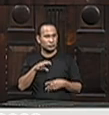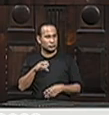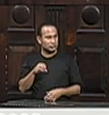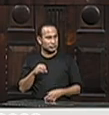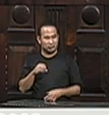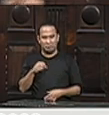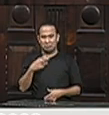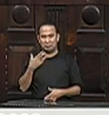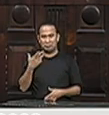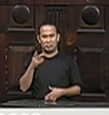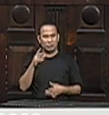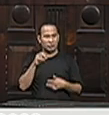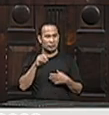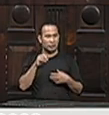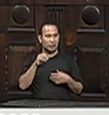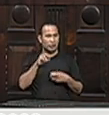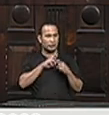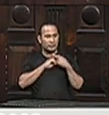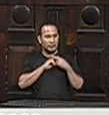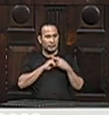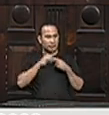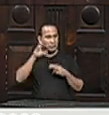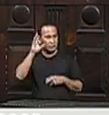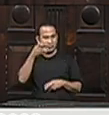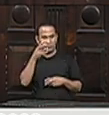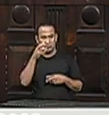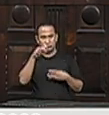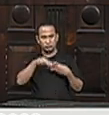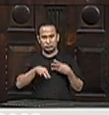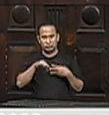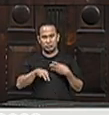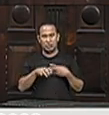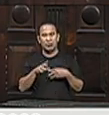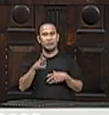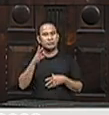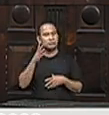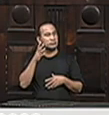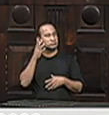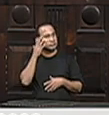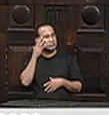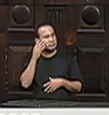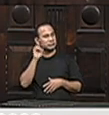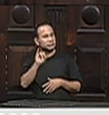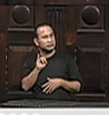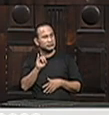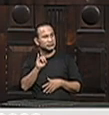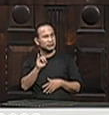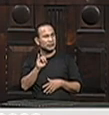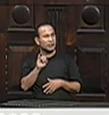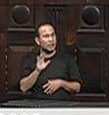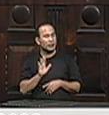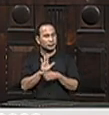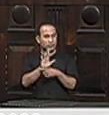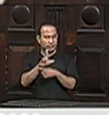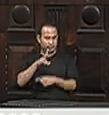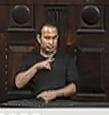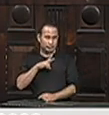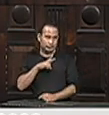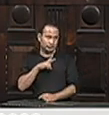imporia a decisão. Sabe o que aconteceu, deputado Eliomar Coelho? O desembargador que